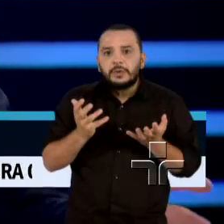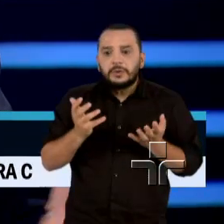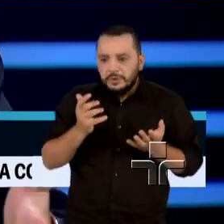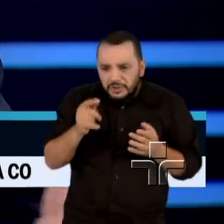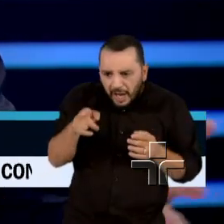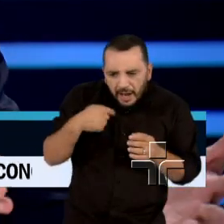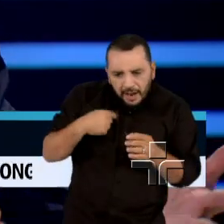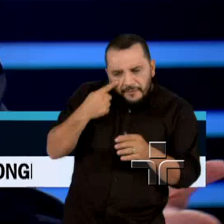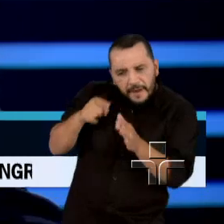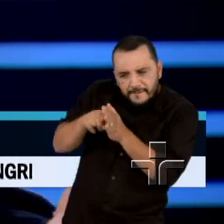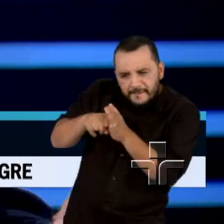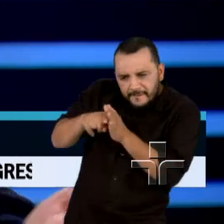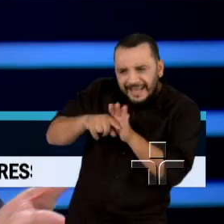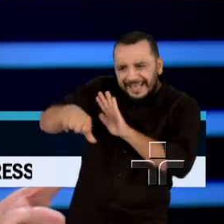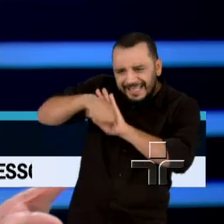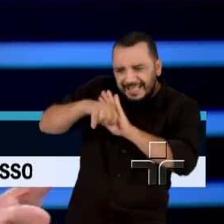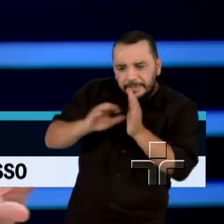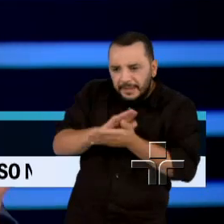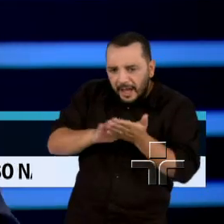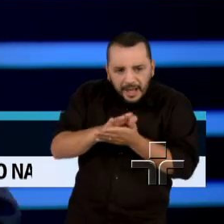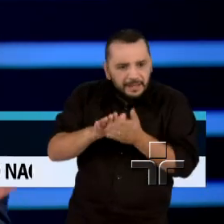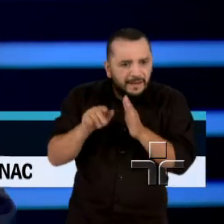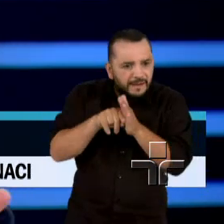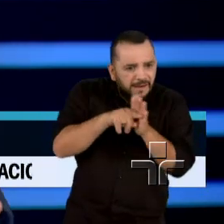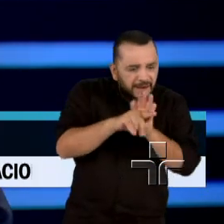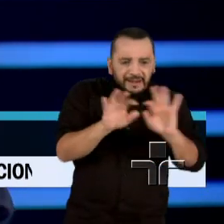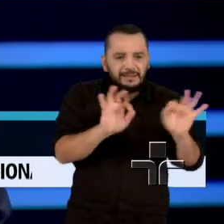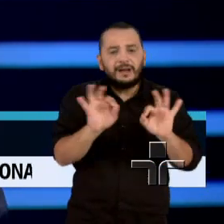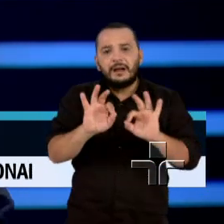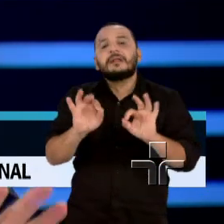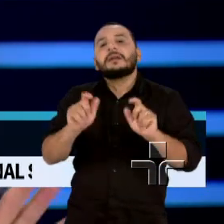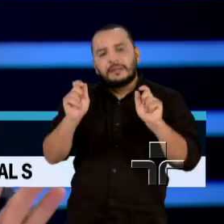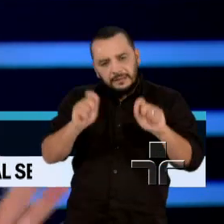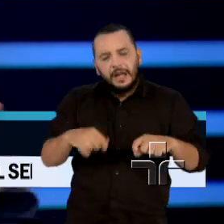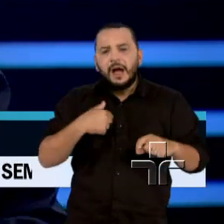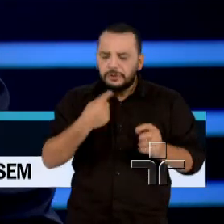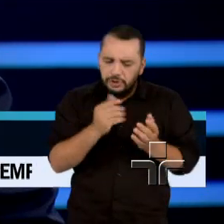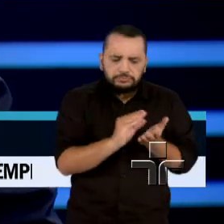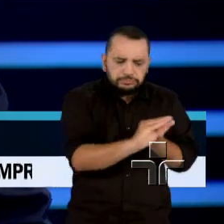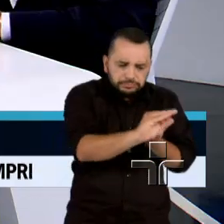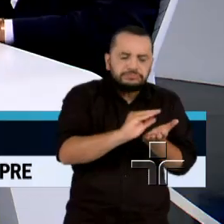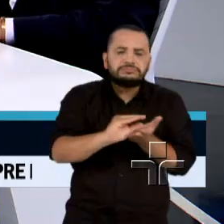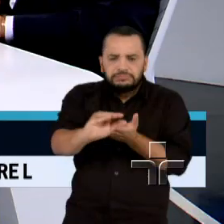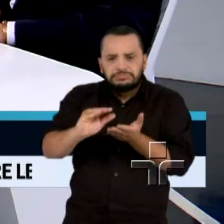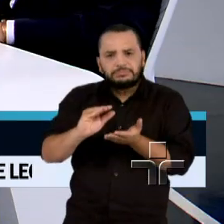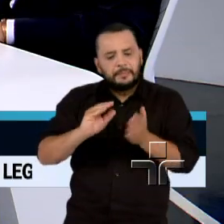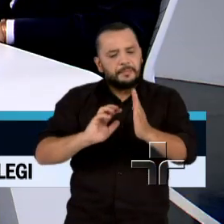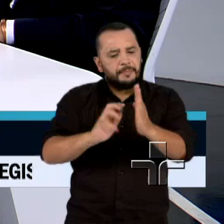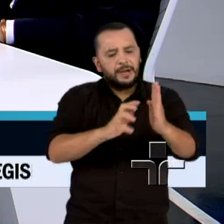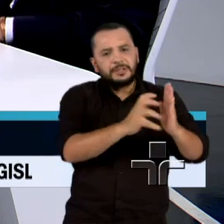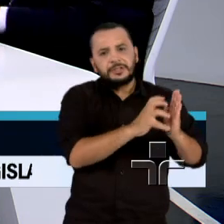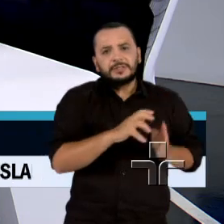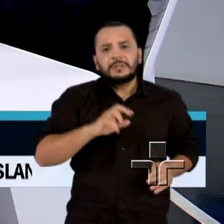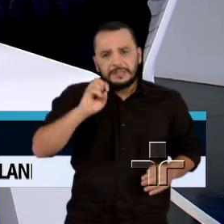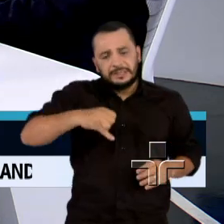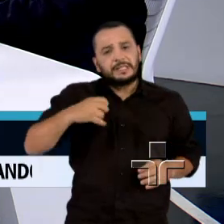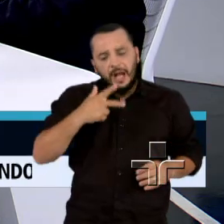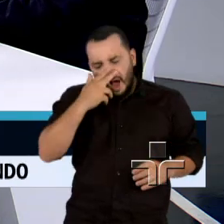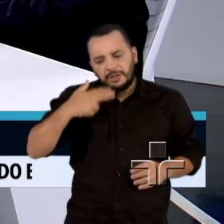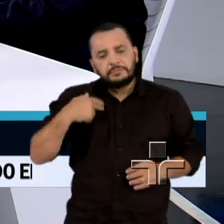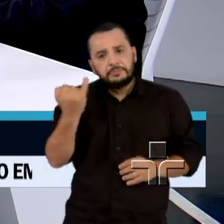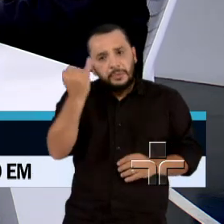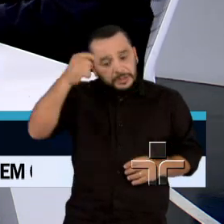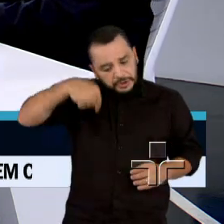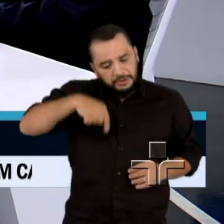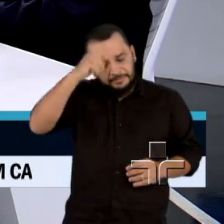não está ligado com nenhuma fonte paralela de recursos, se apresentar. Esse é um princípio que eu defendo, acho importante num país como o Brasil. Agora, por